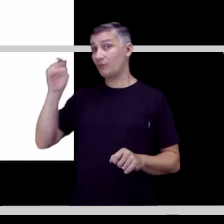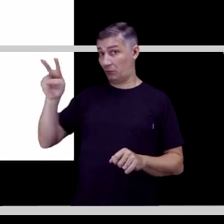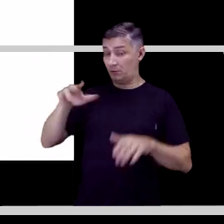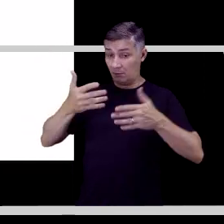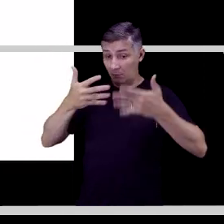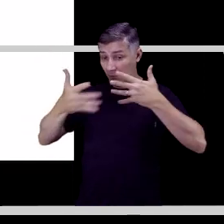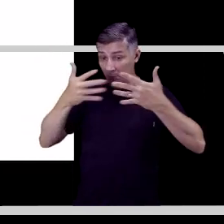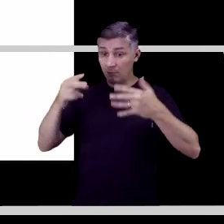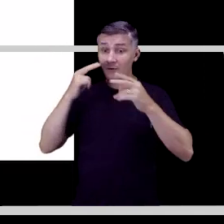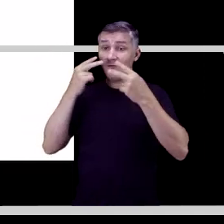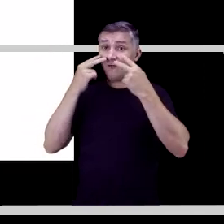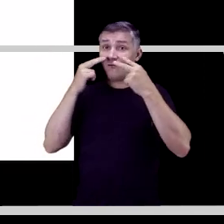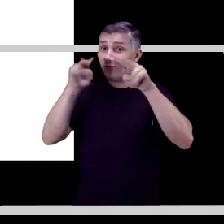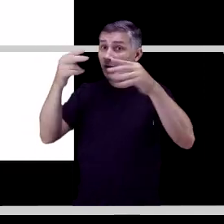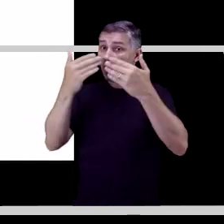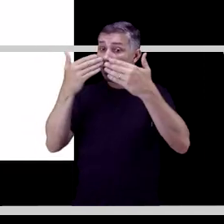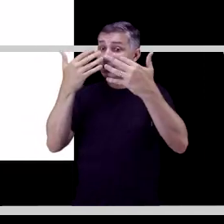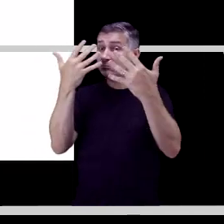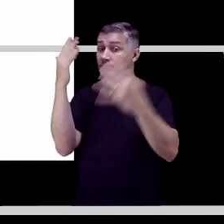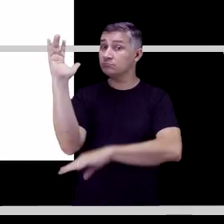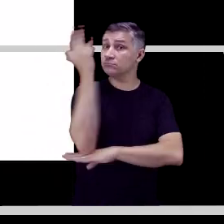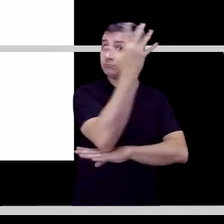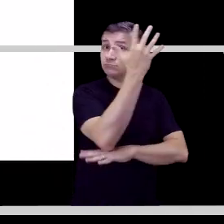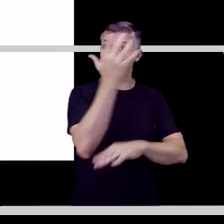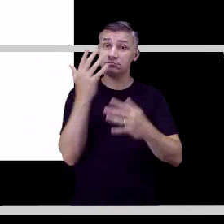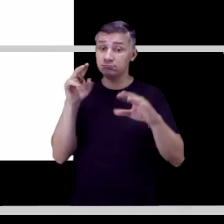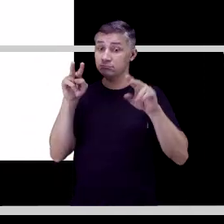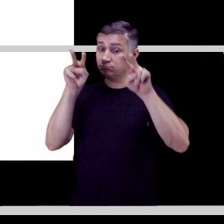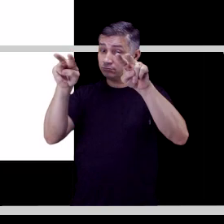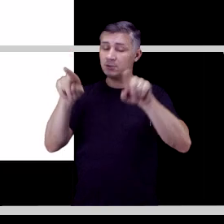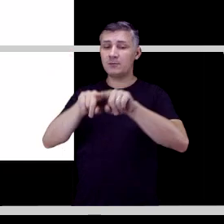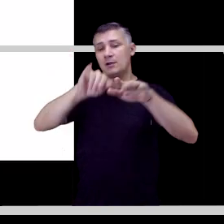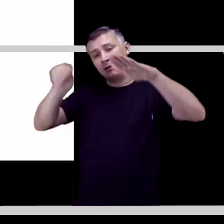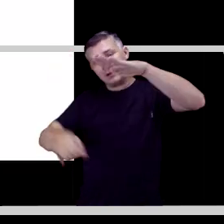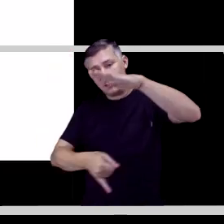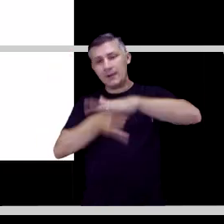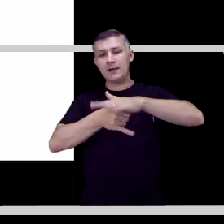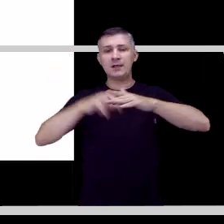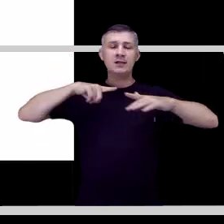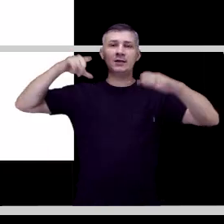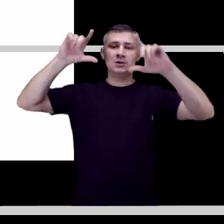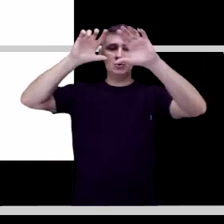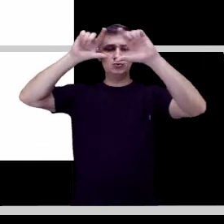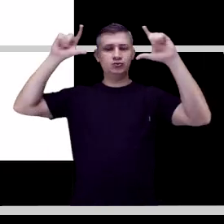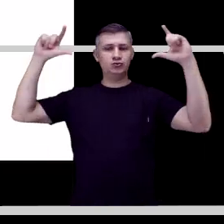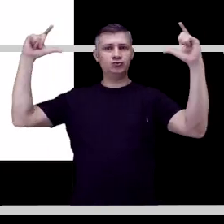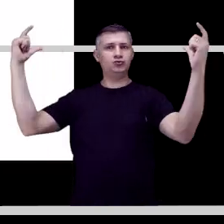possível pelo fato de ter uma película translúcida, mas no futuro, ou outra montagem, isso é possível, e ver através dela, ver a